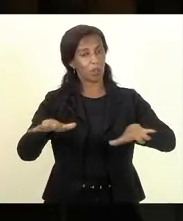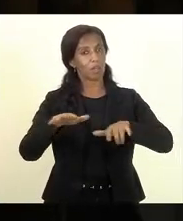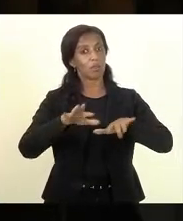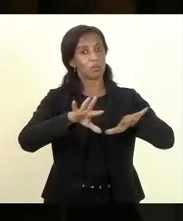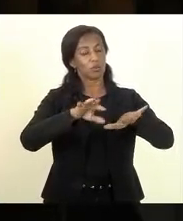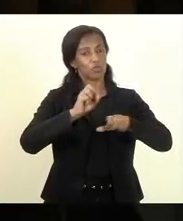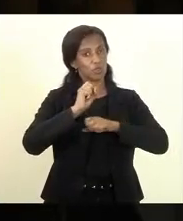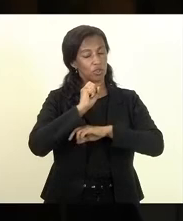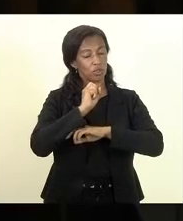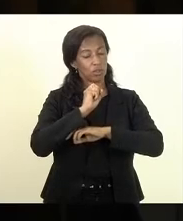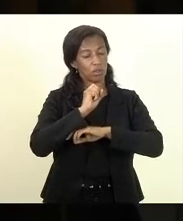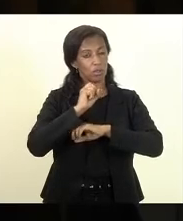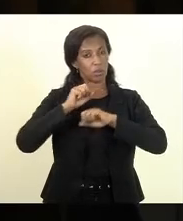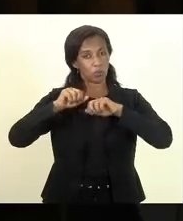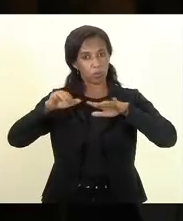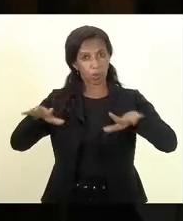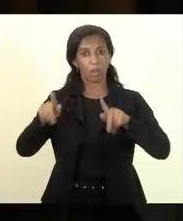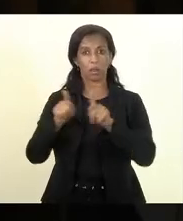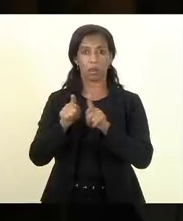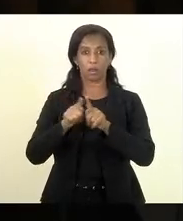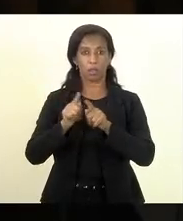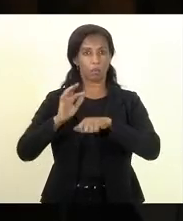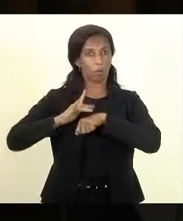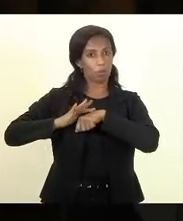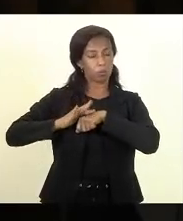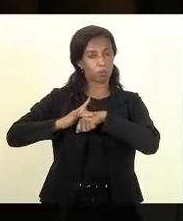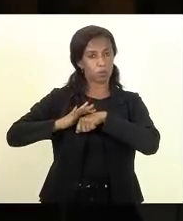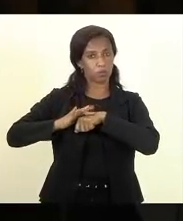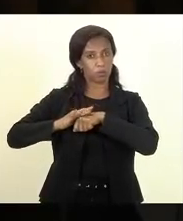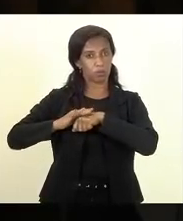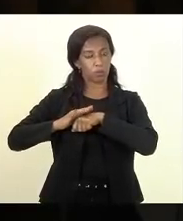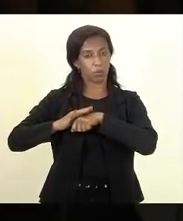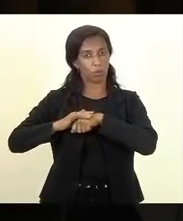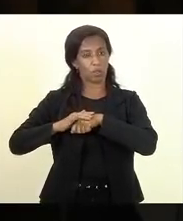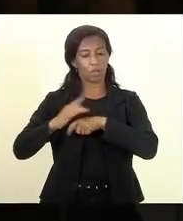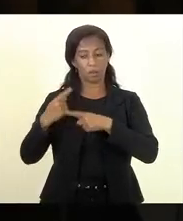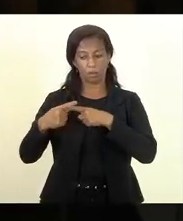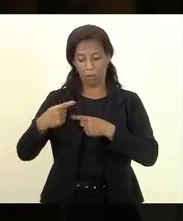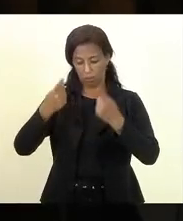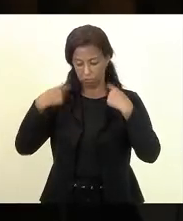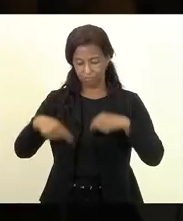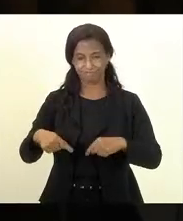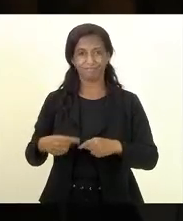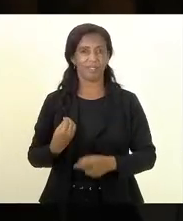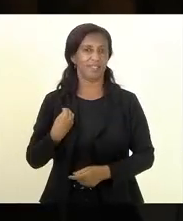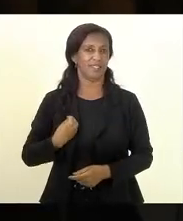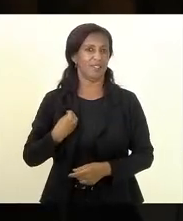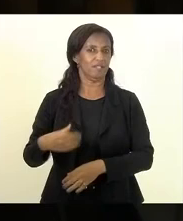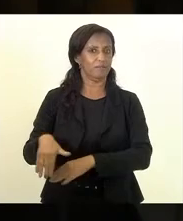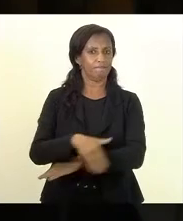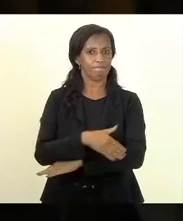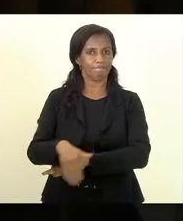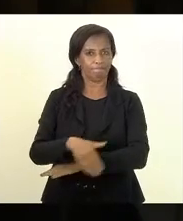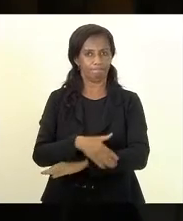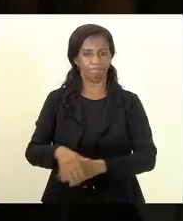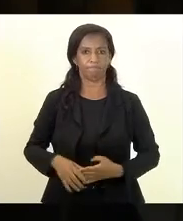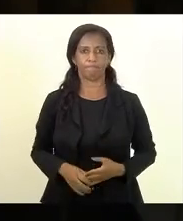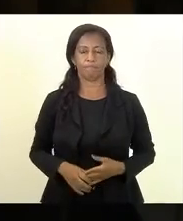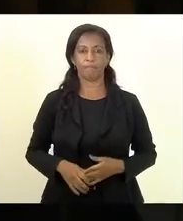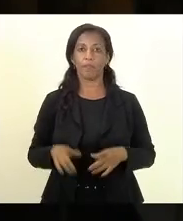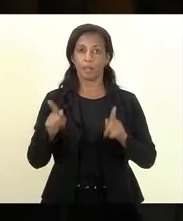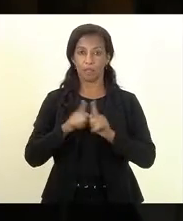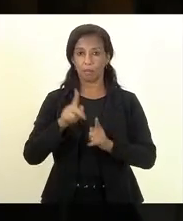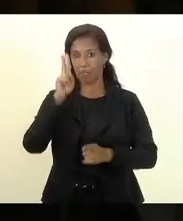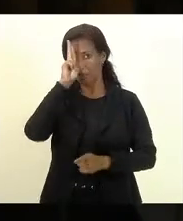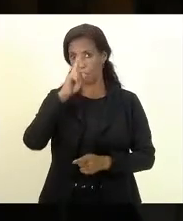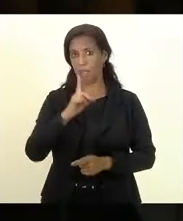contágio, de incidência e reincidência da doença pelas próprias condições insalubres em que vivem. Portanto, fazer o registro desta data